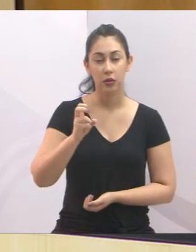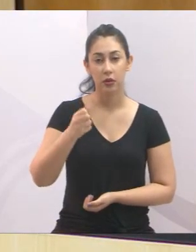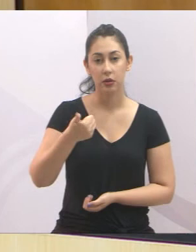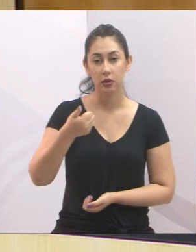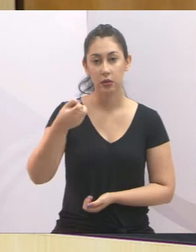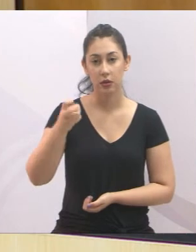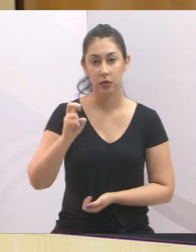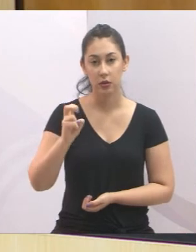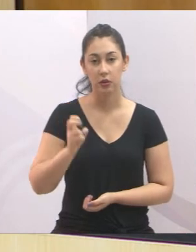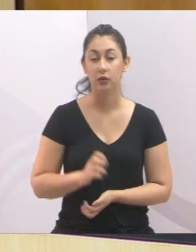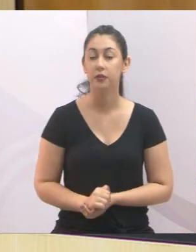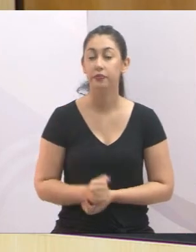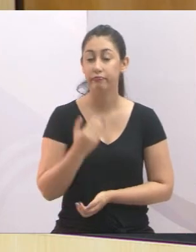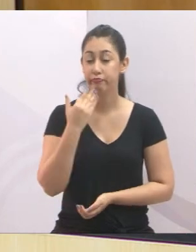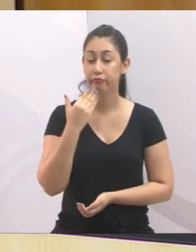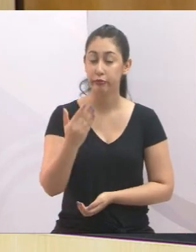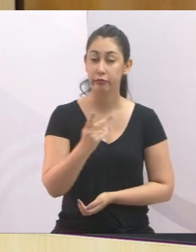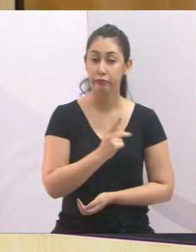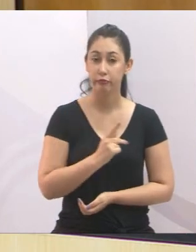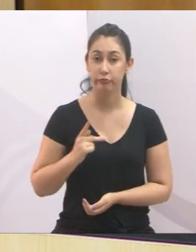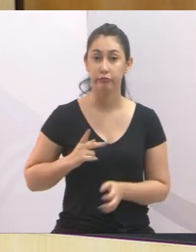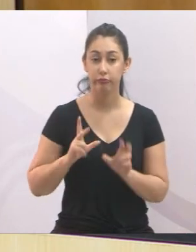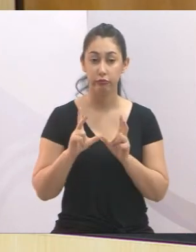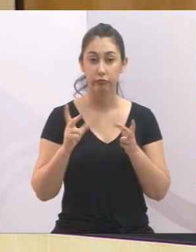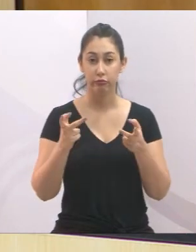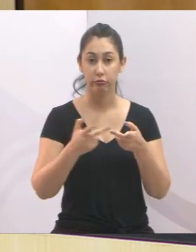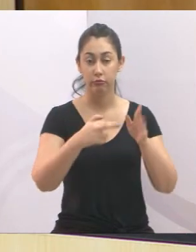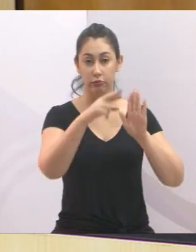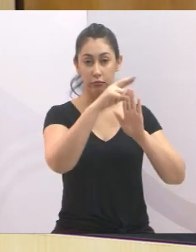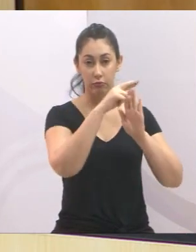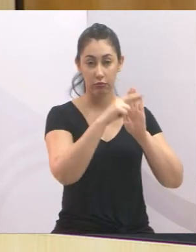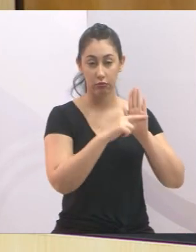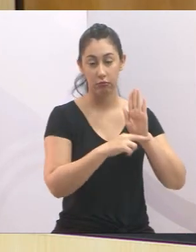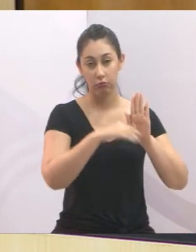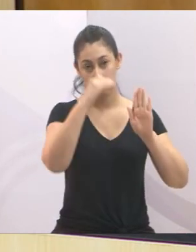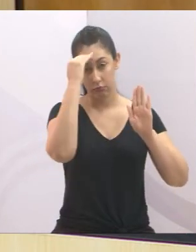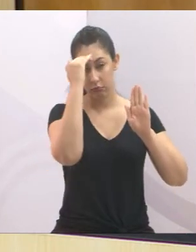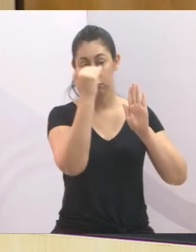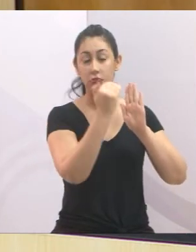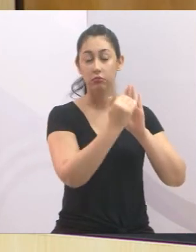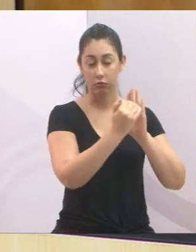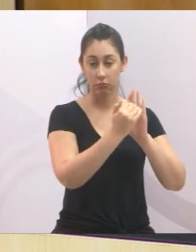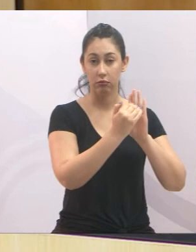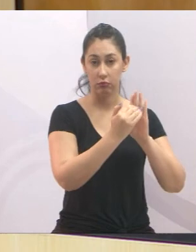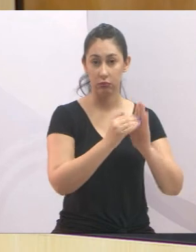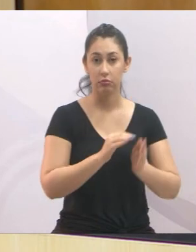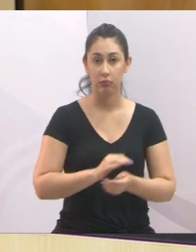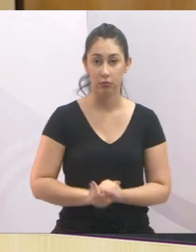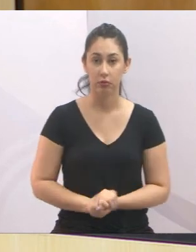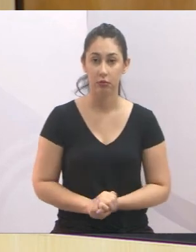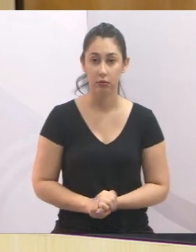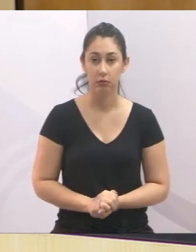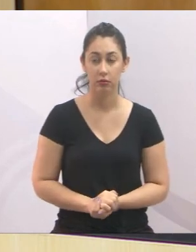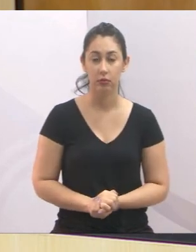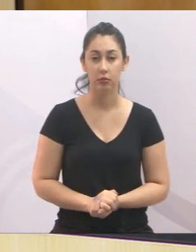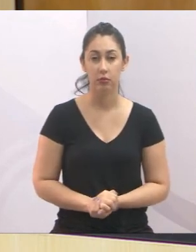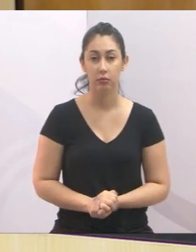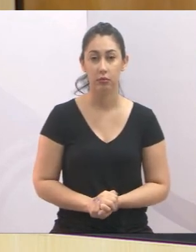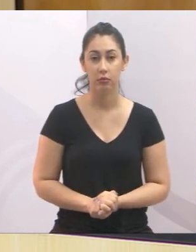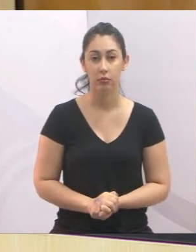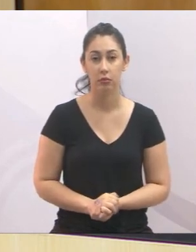515. Requeremos ao excelentíssimo senhor presidente desta Casa, ouvido e aprovado pela Igreja de Plenário, cumpridas as